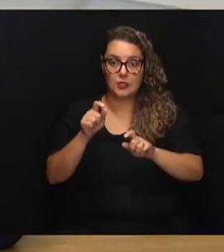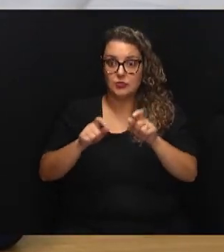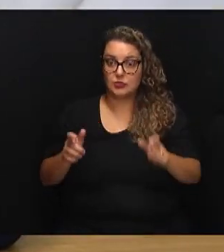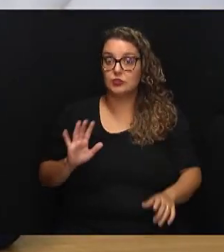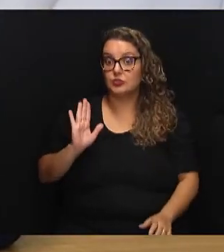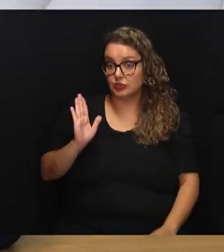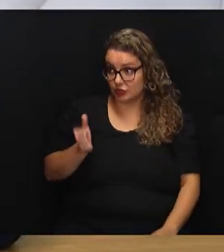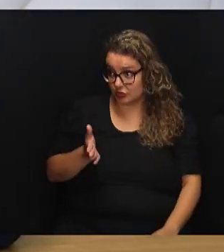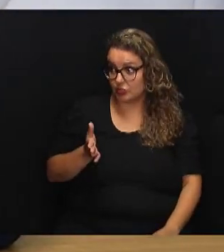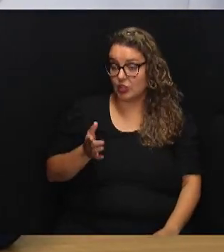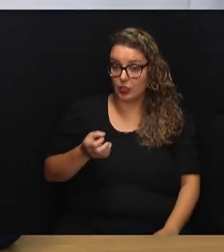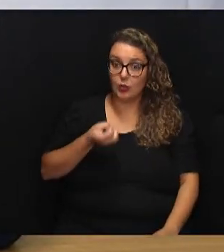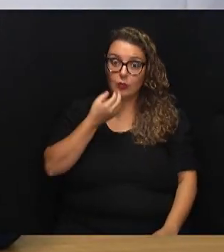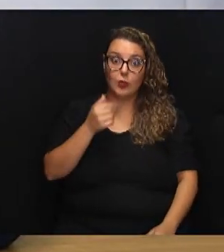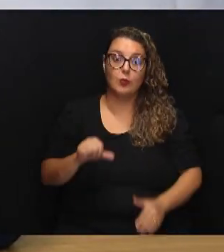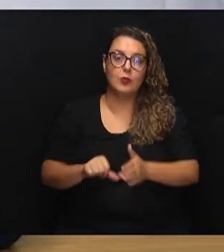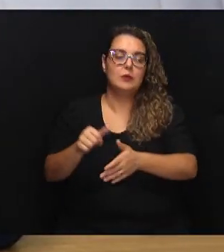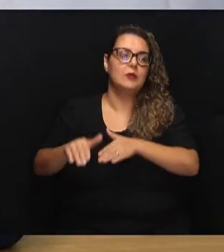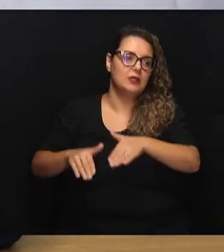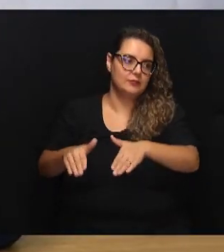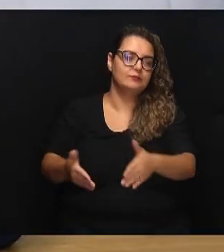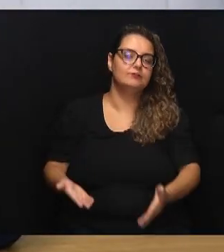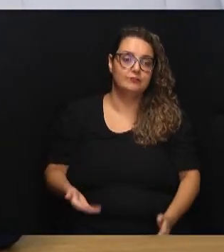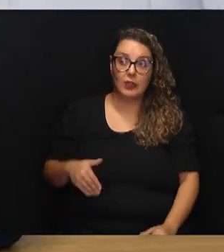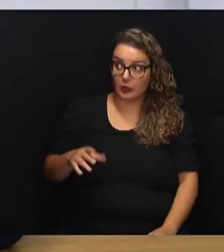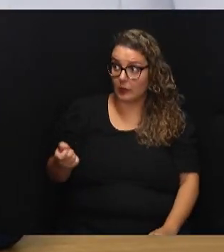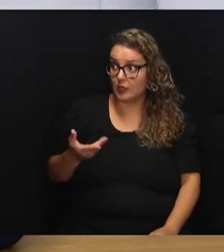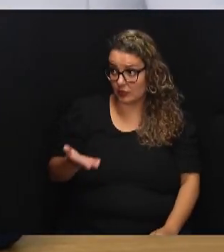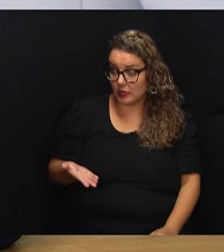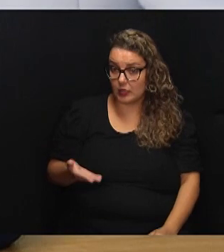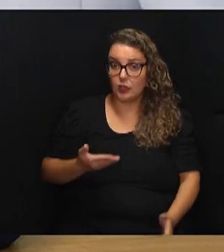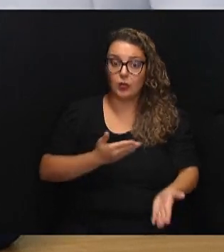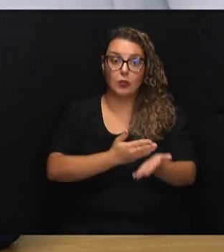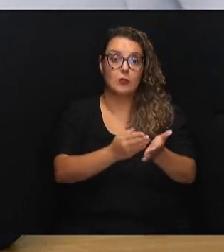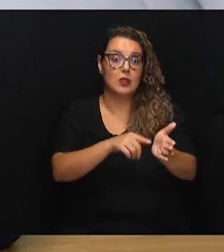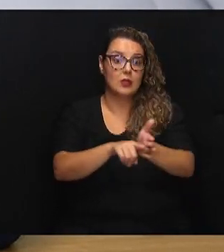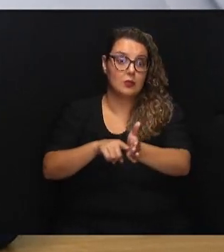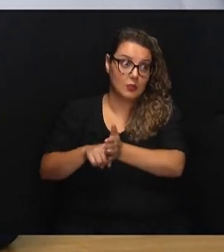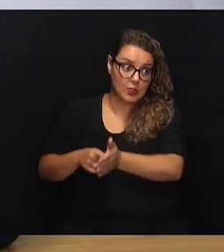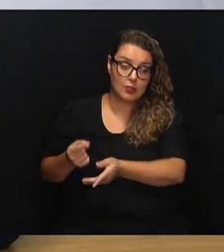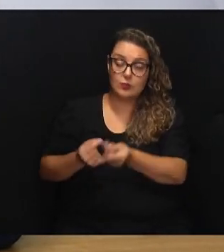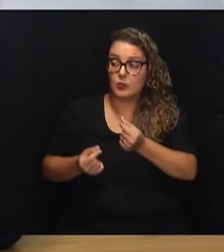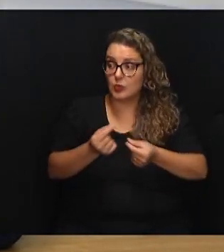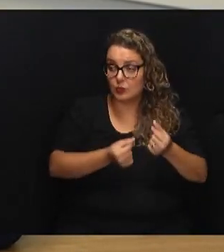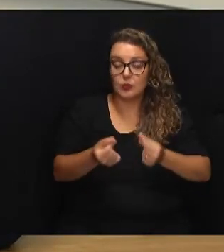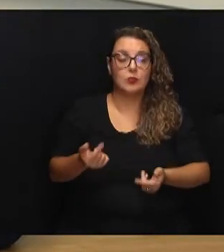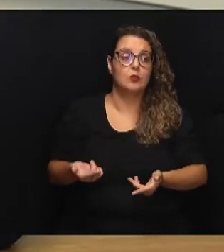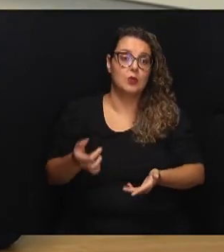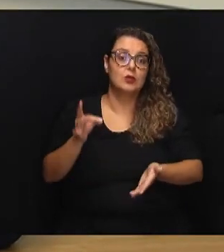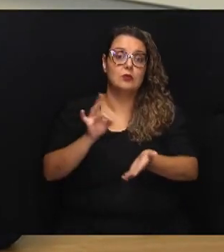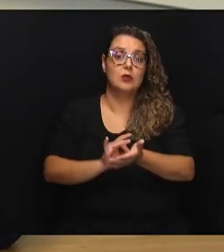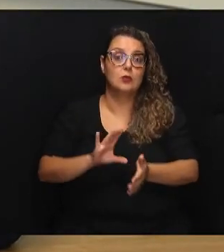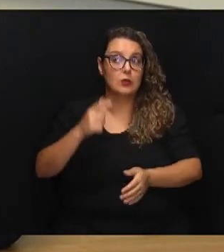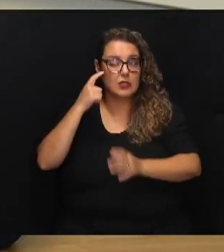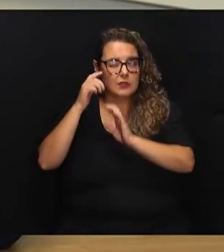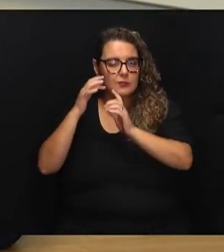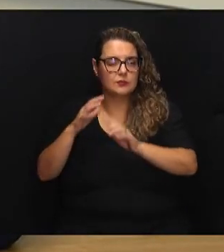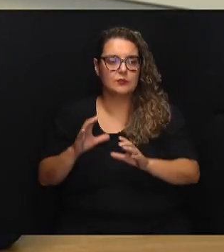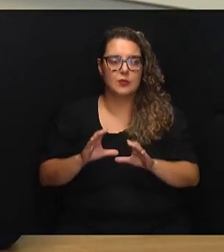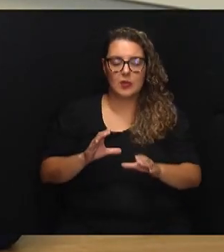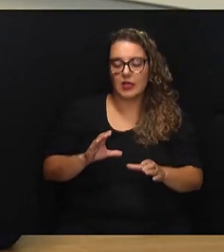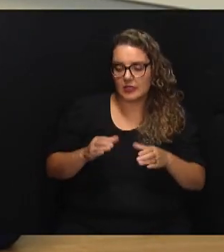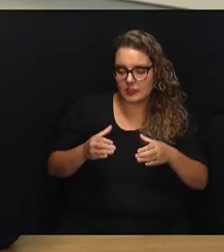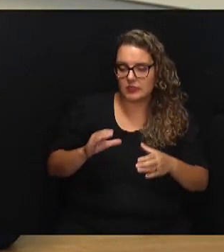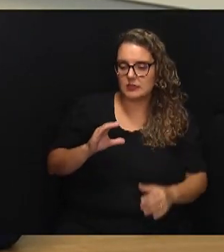um bom primeiro passo. E mais do que isso, começar a pesquisar preços, porque, de fato, quando a gente pensa numa ceia de Páscoa,